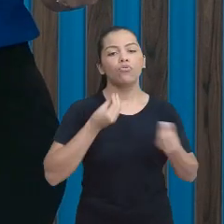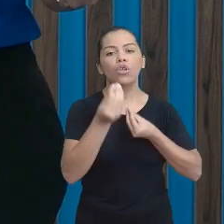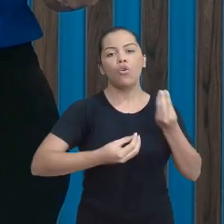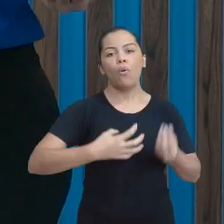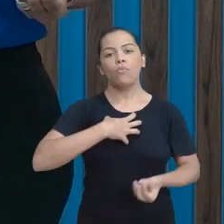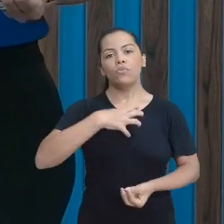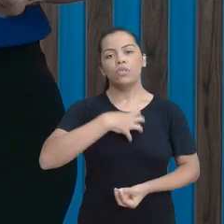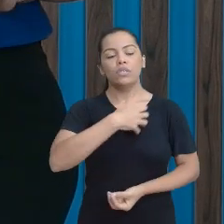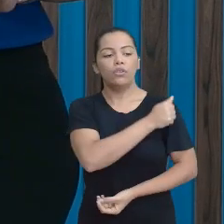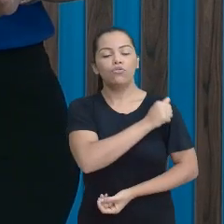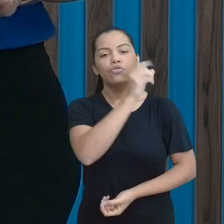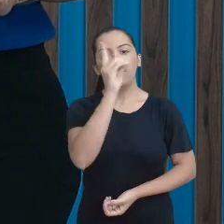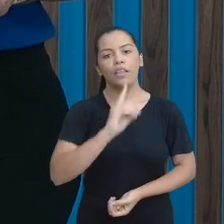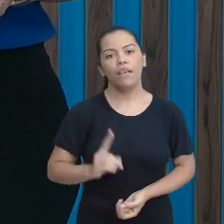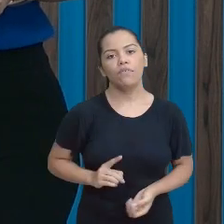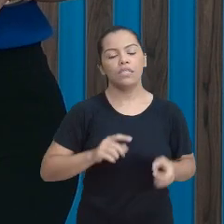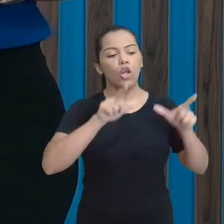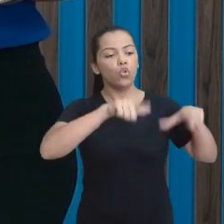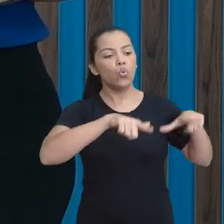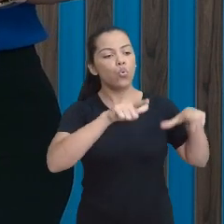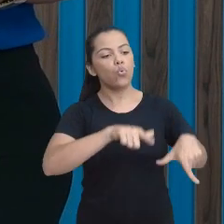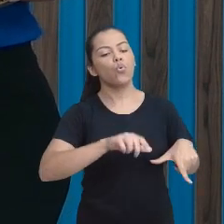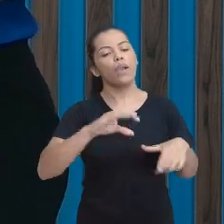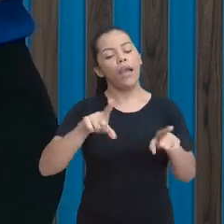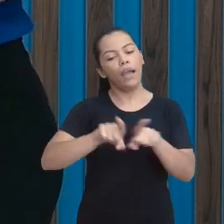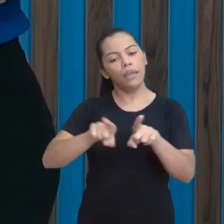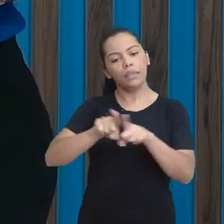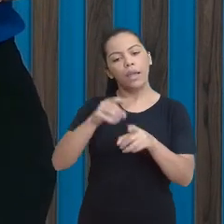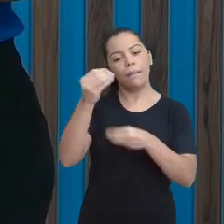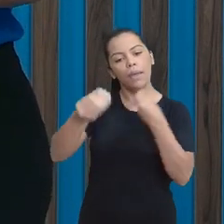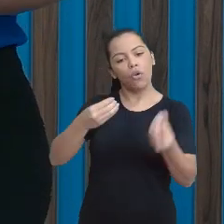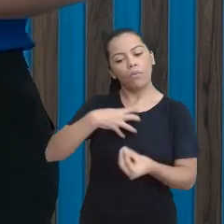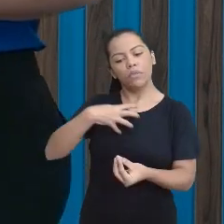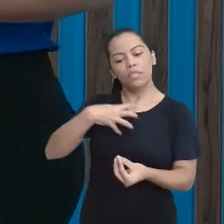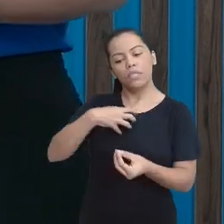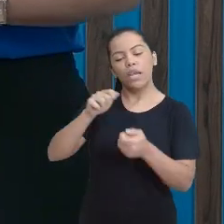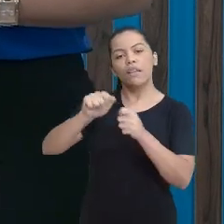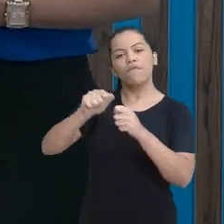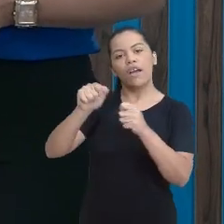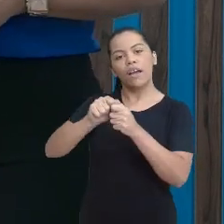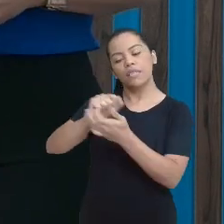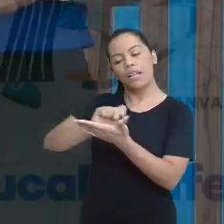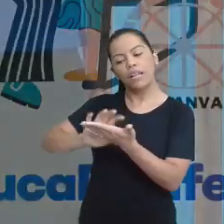no ambiente e a forma como ele está se sentindo fazendo.